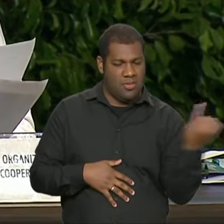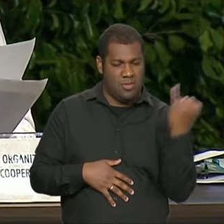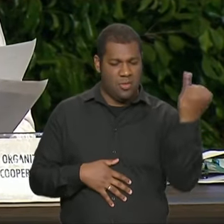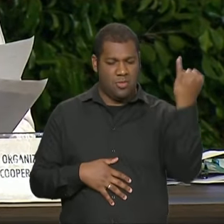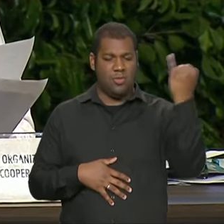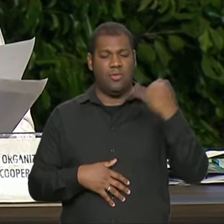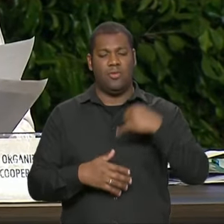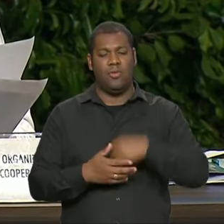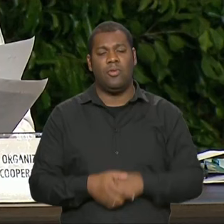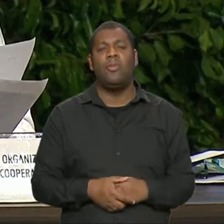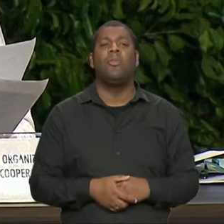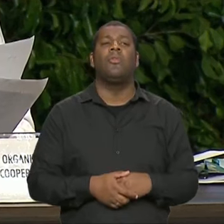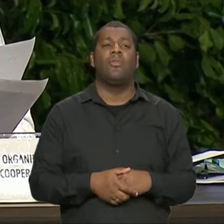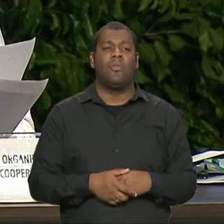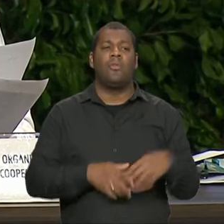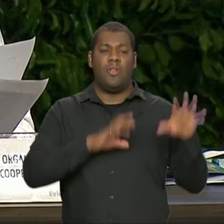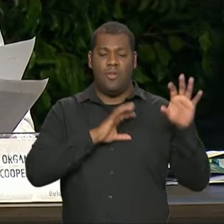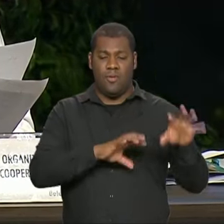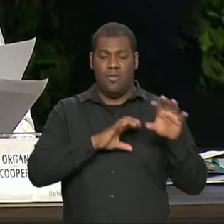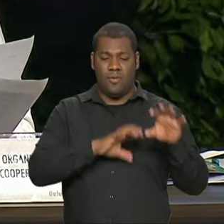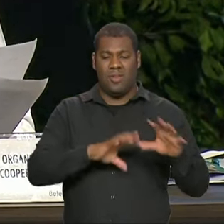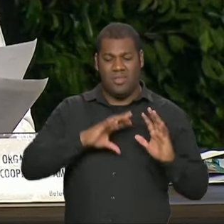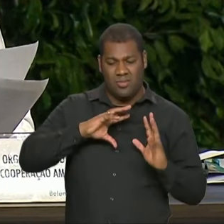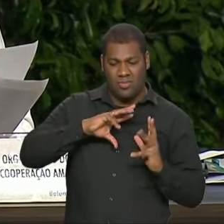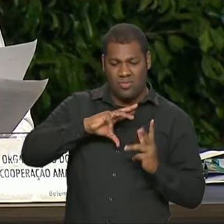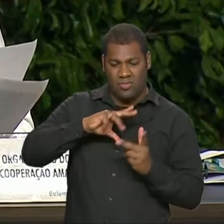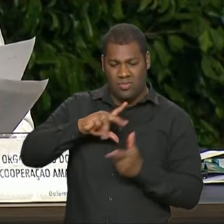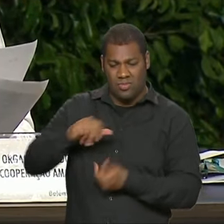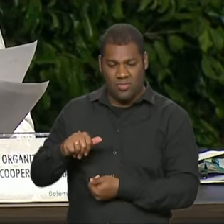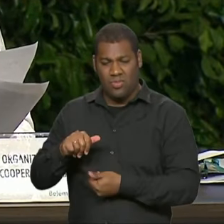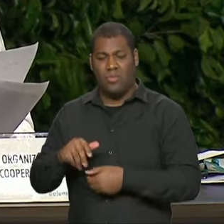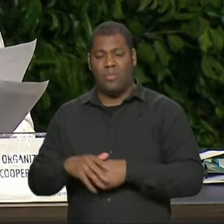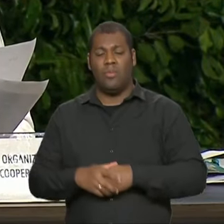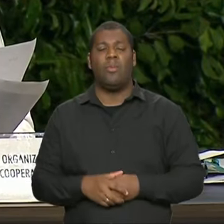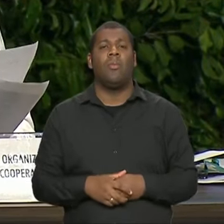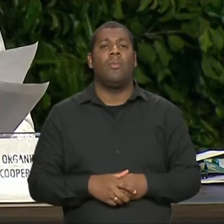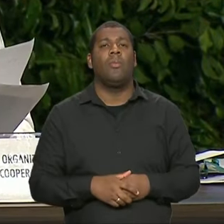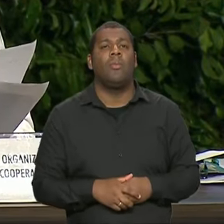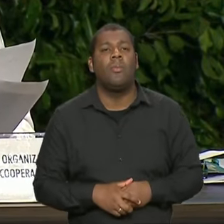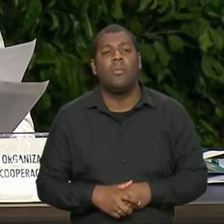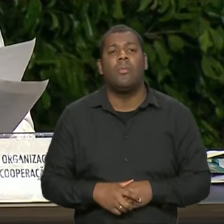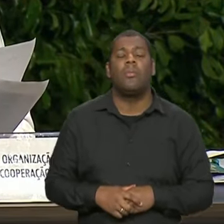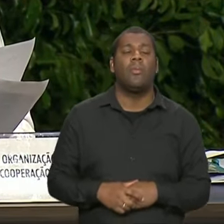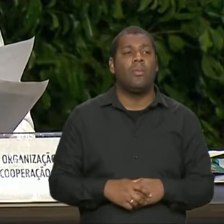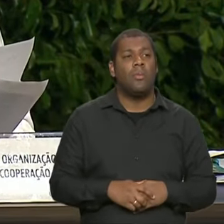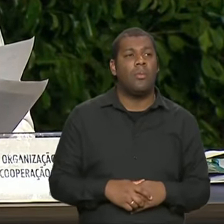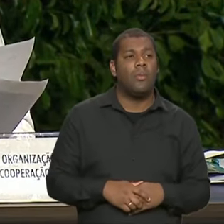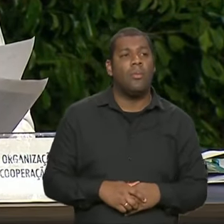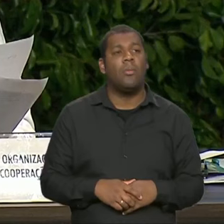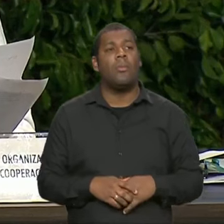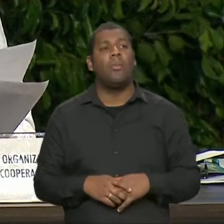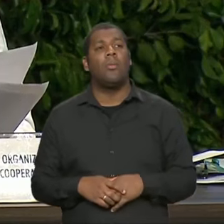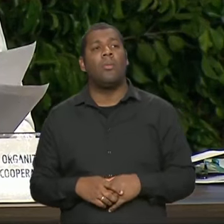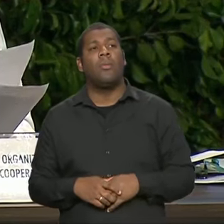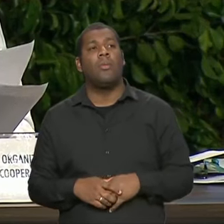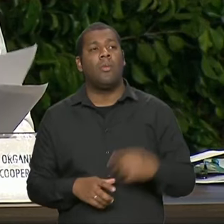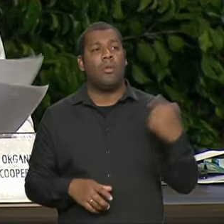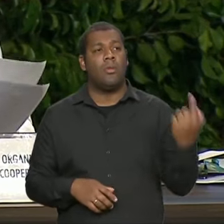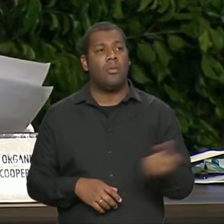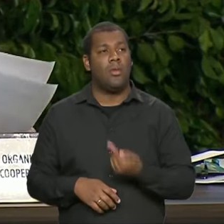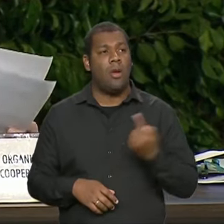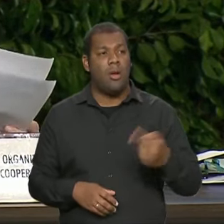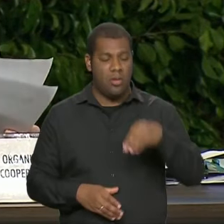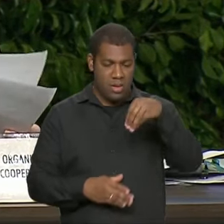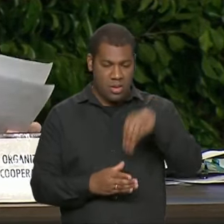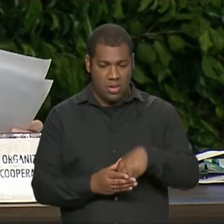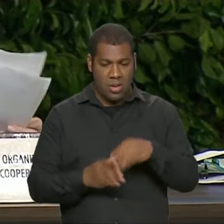uma influência global e de possíveis grandes possibilidades. Então, qual é o nosso lugar no mundo como